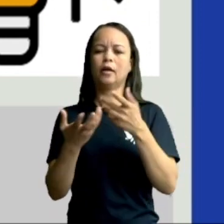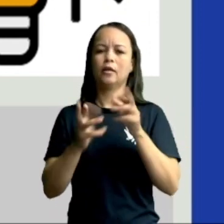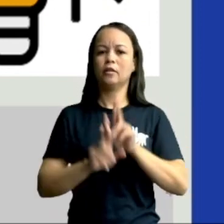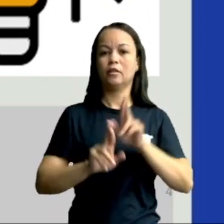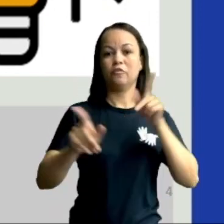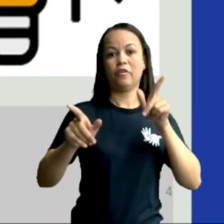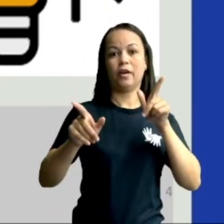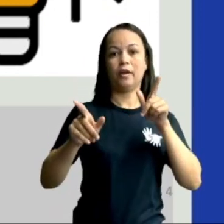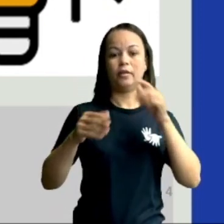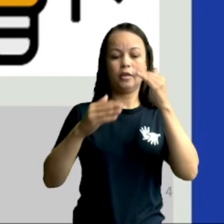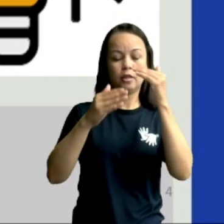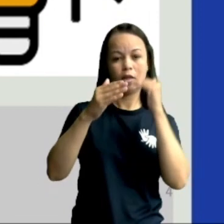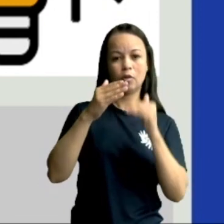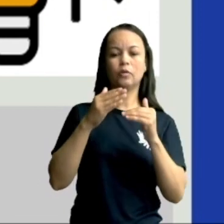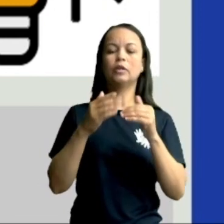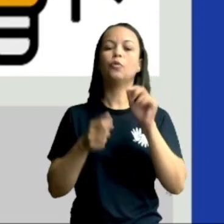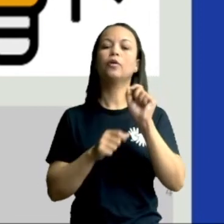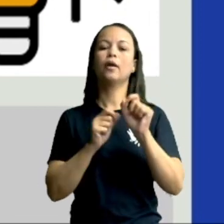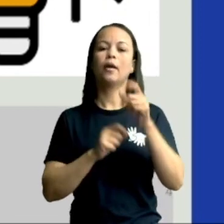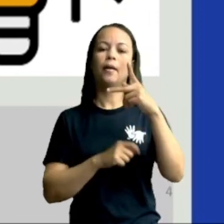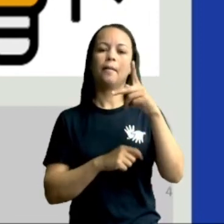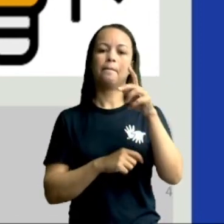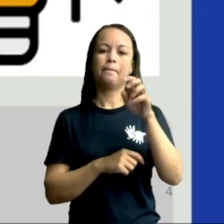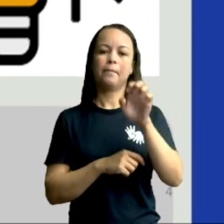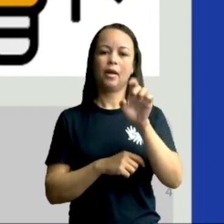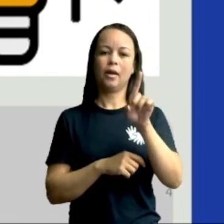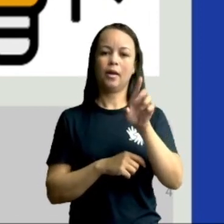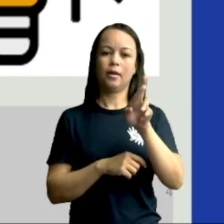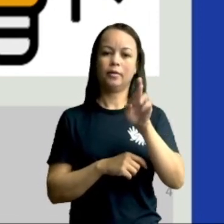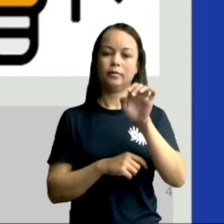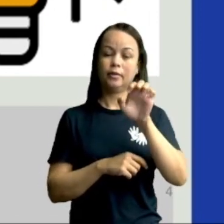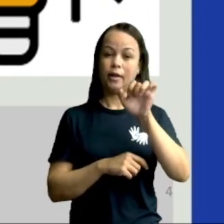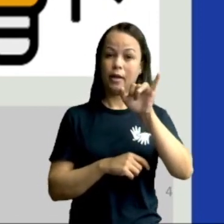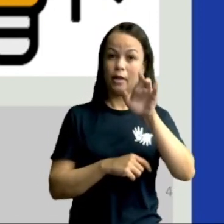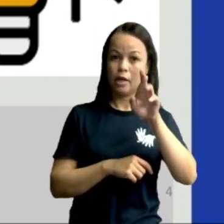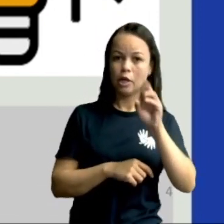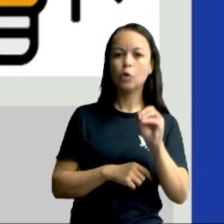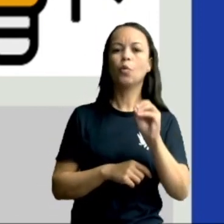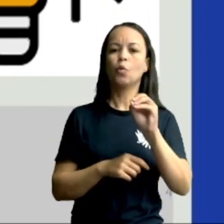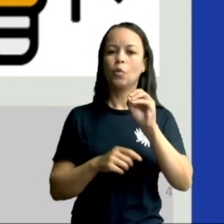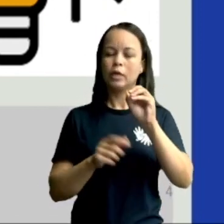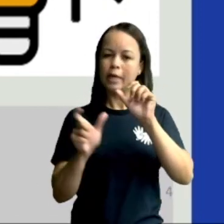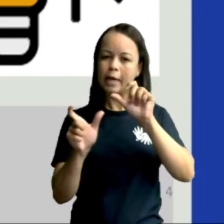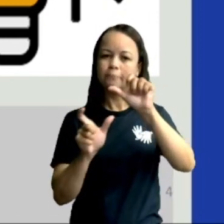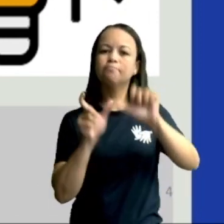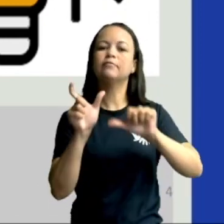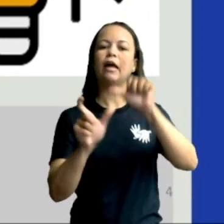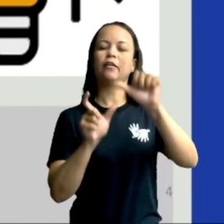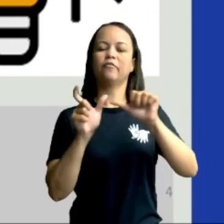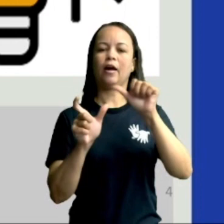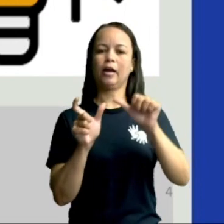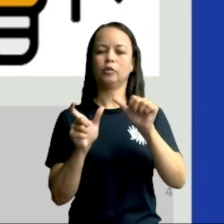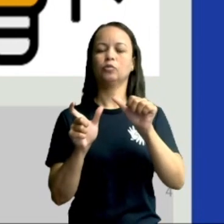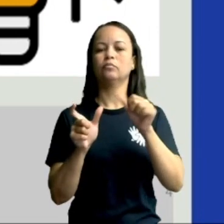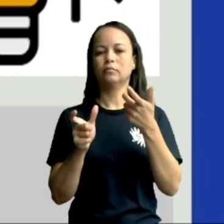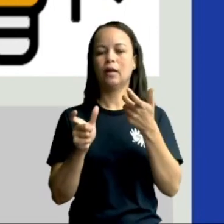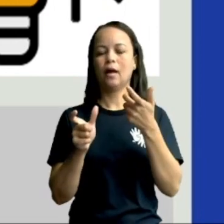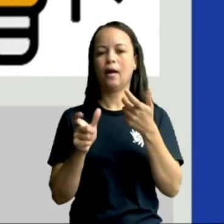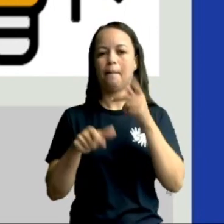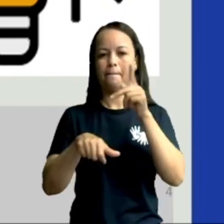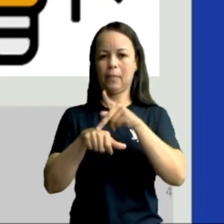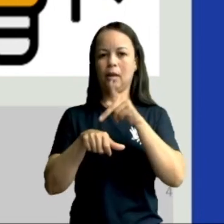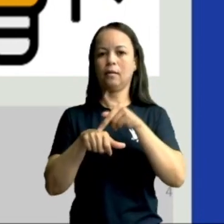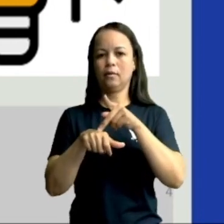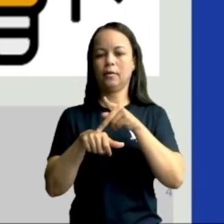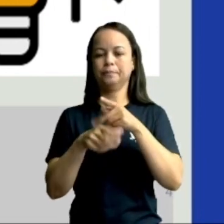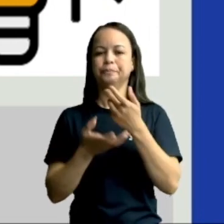Diferentemente da de baixo, pedreiro, que vem derivada da pedra, tá